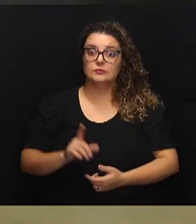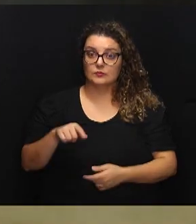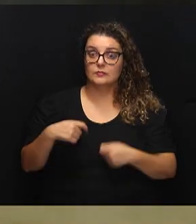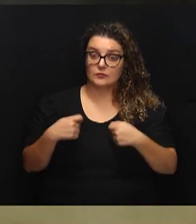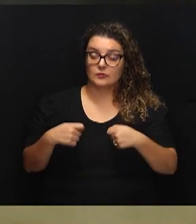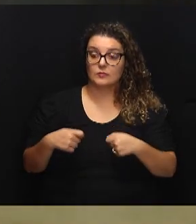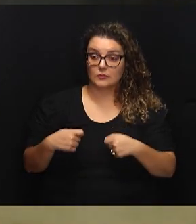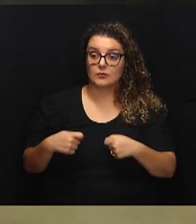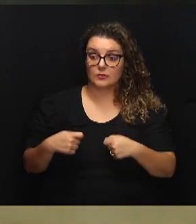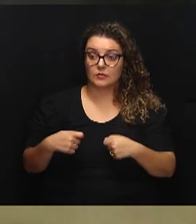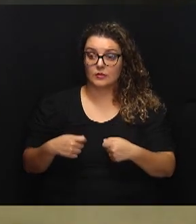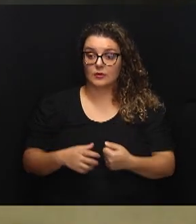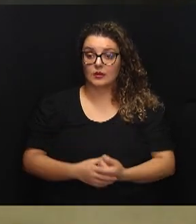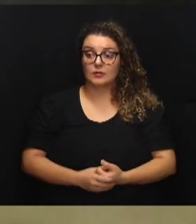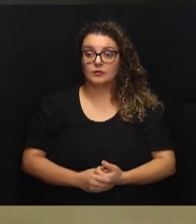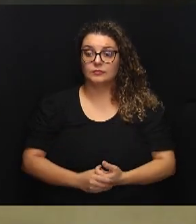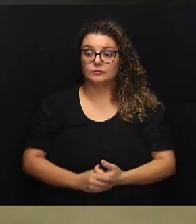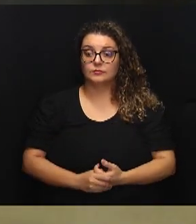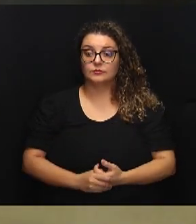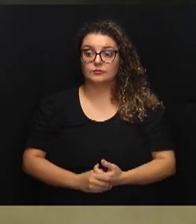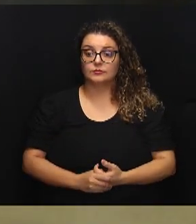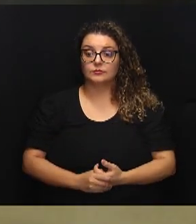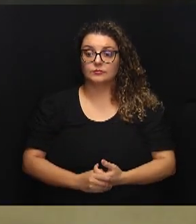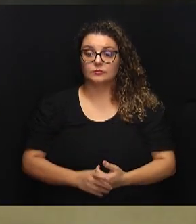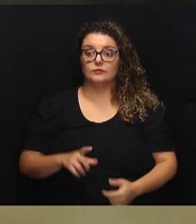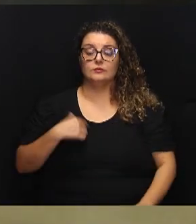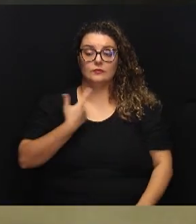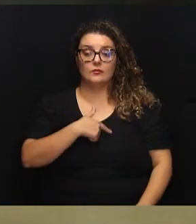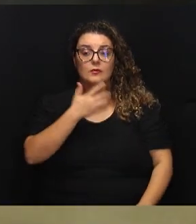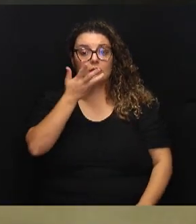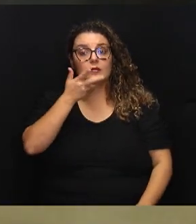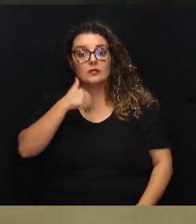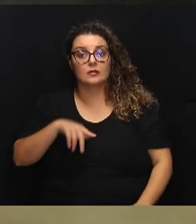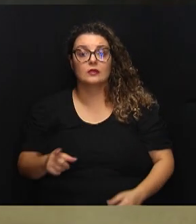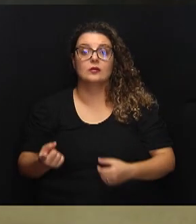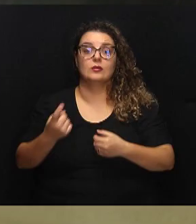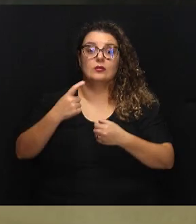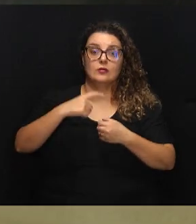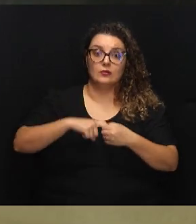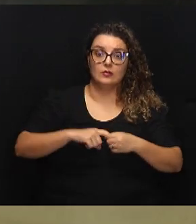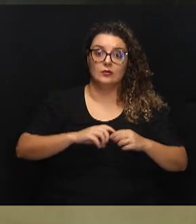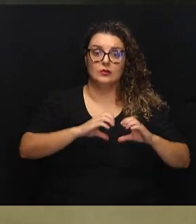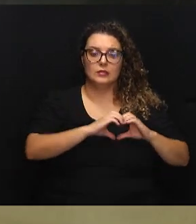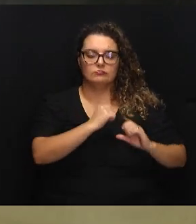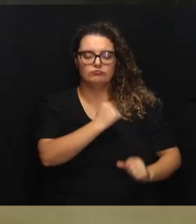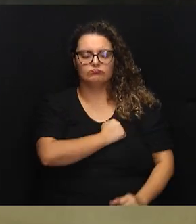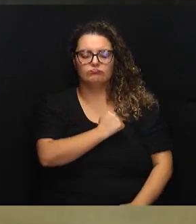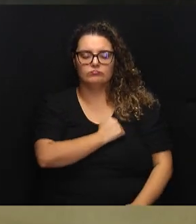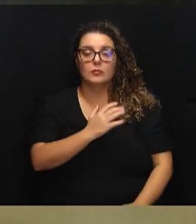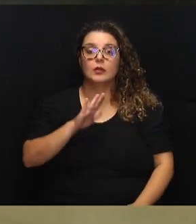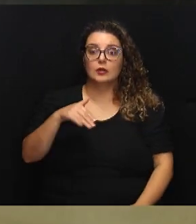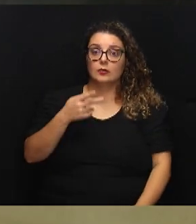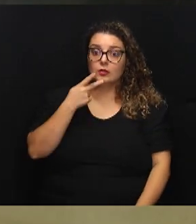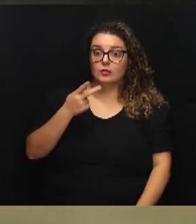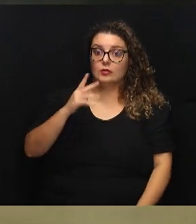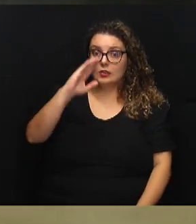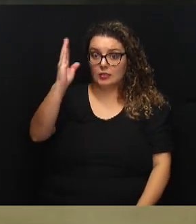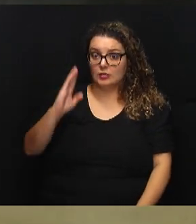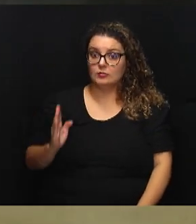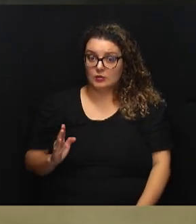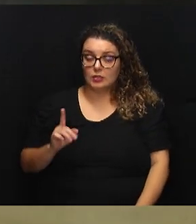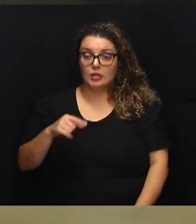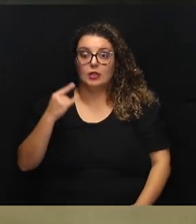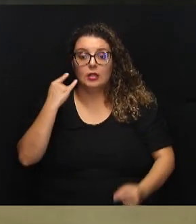é preciso que as nossas crianças voltem a ter o time de coração. E quando a gente fala do Brasil,